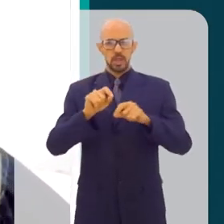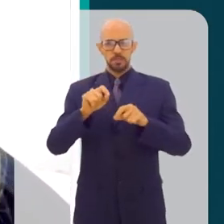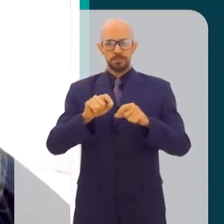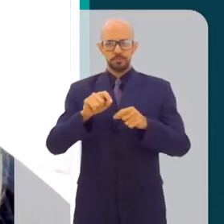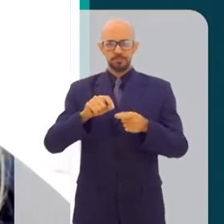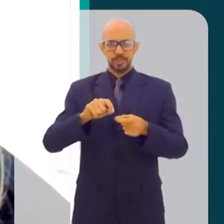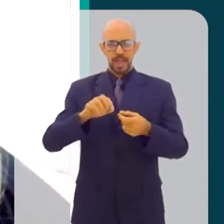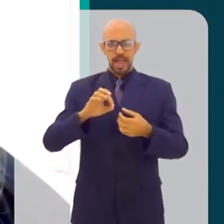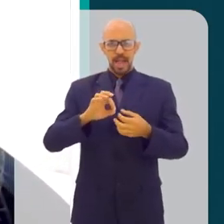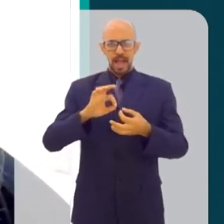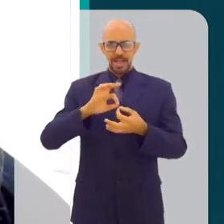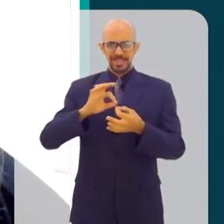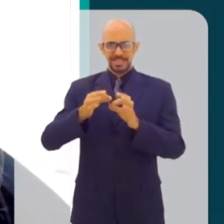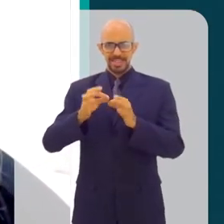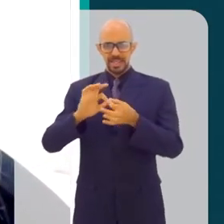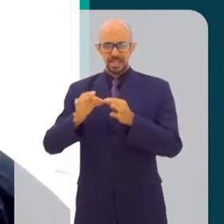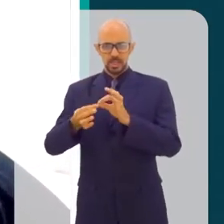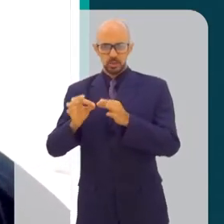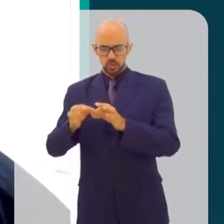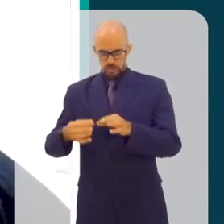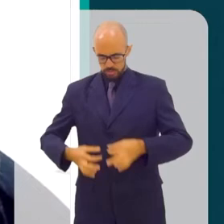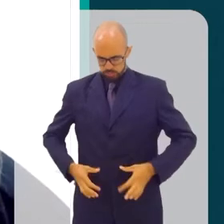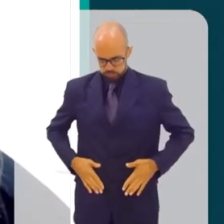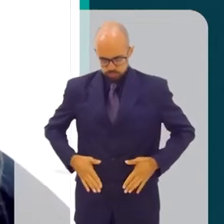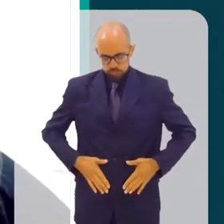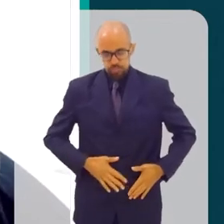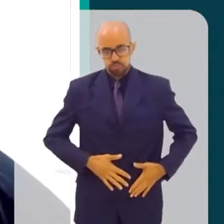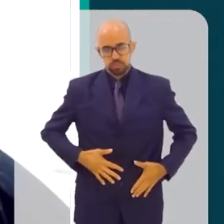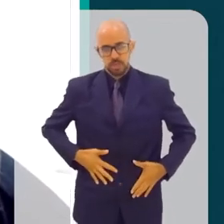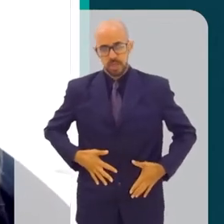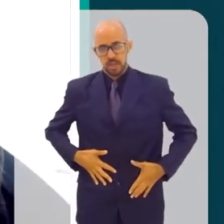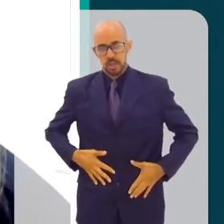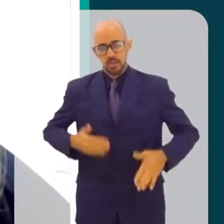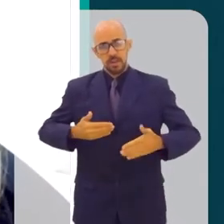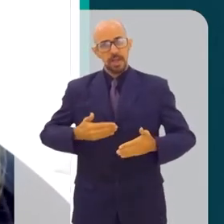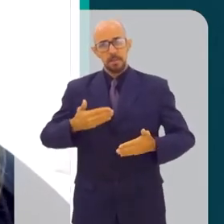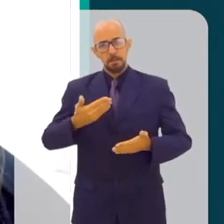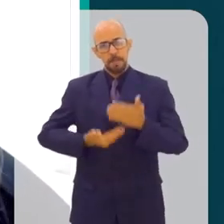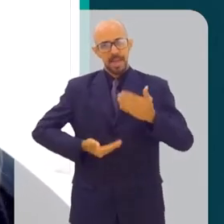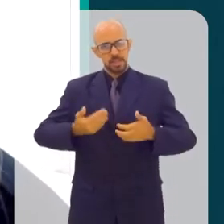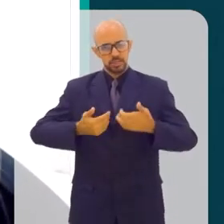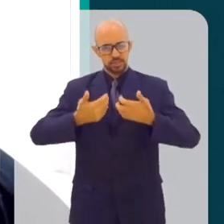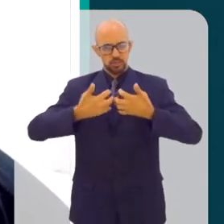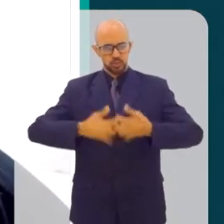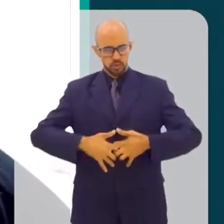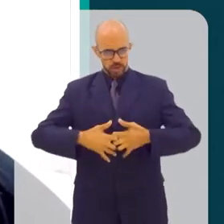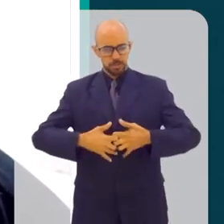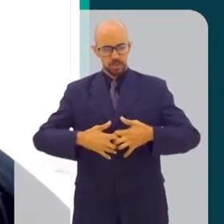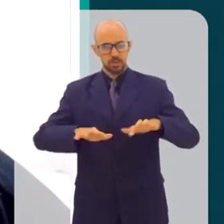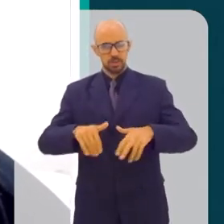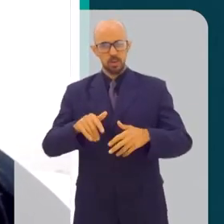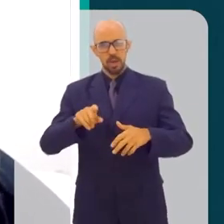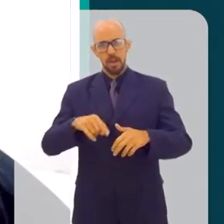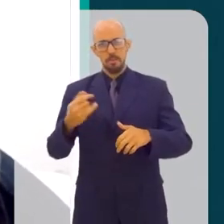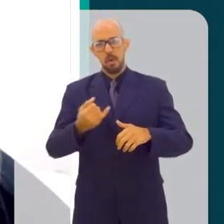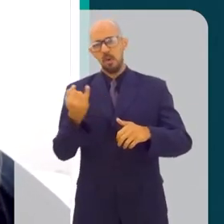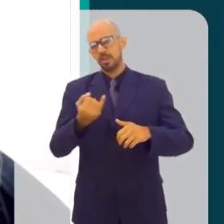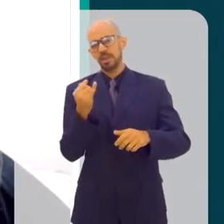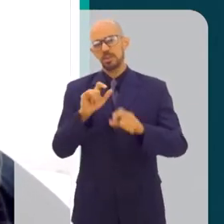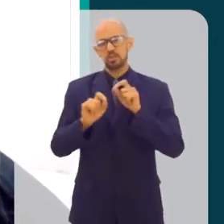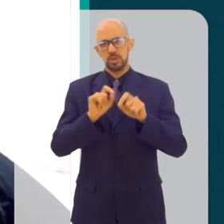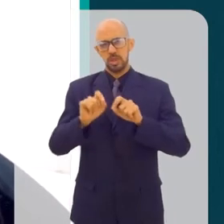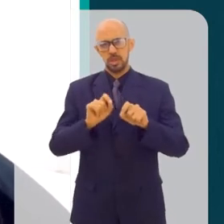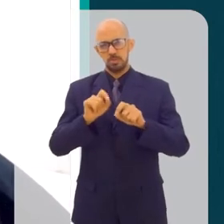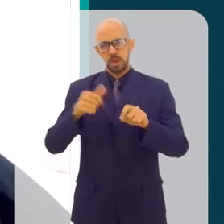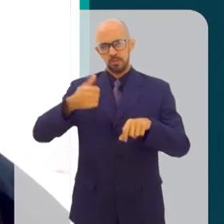que criam, né, essa lubrificação, ela vai perdendo a função. Então, é importante